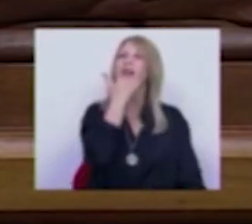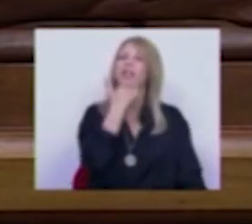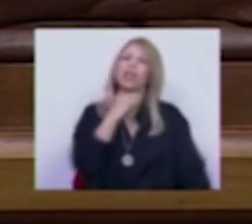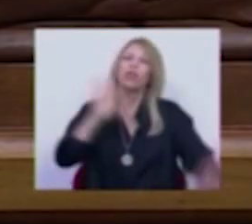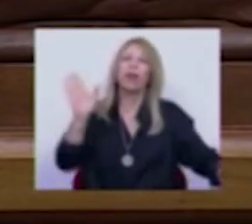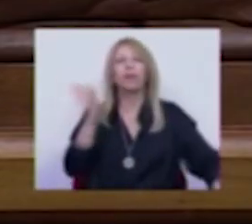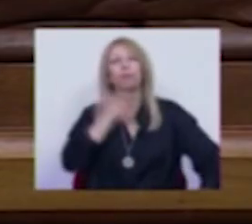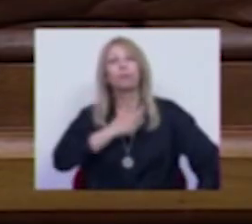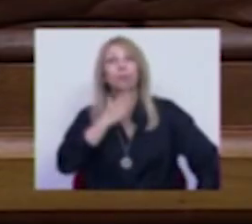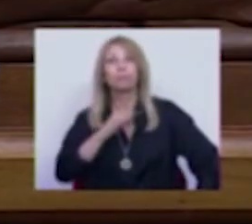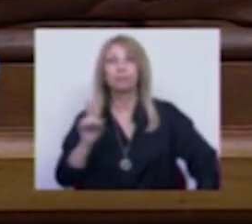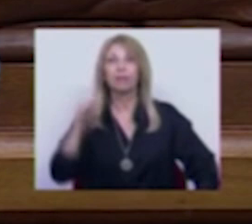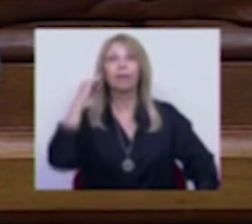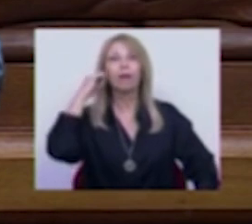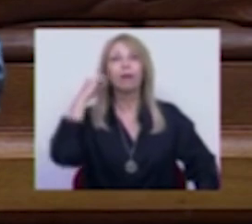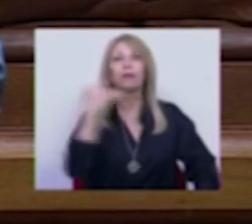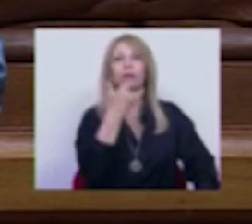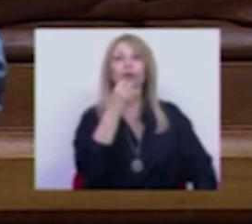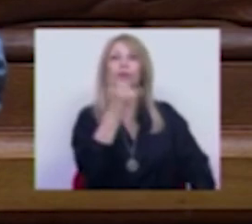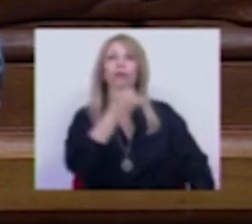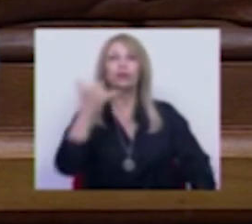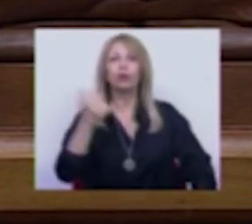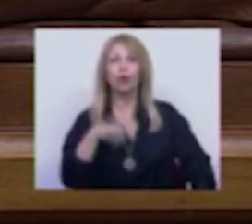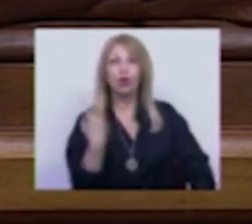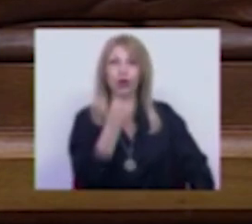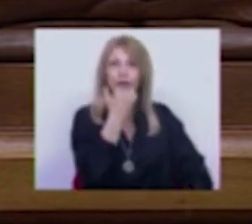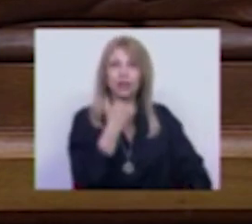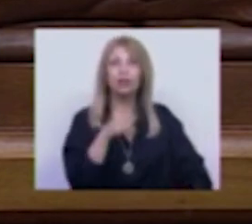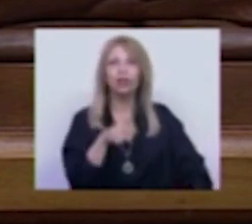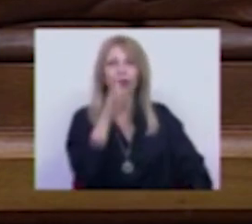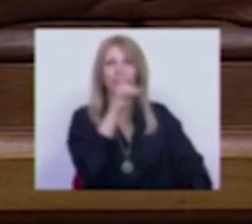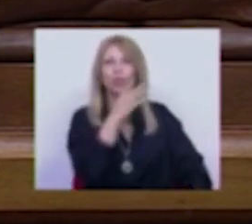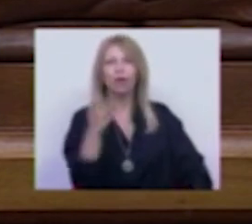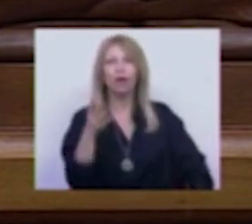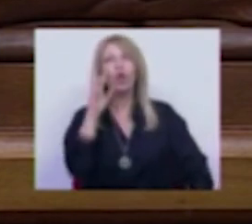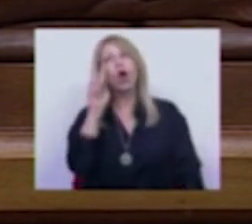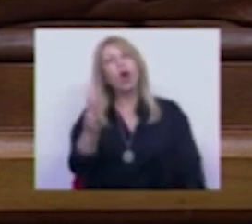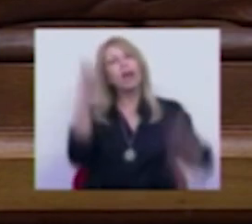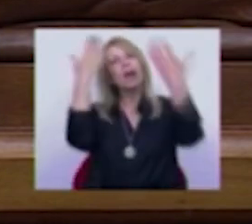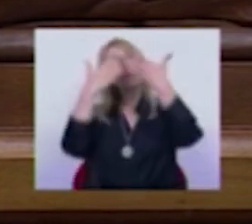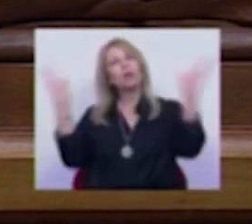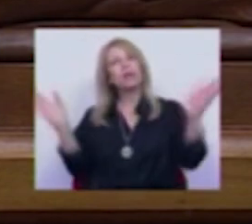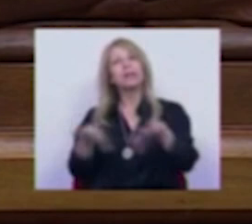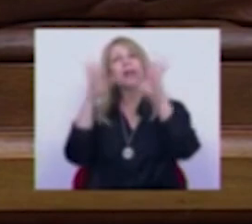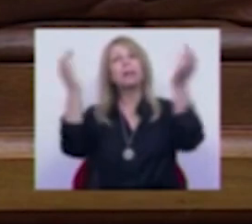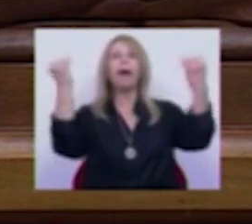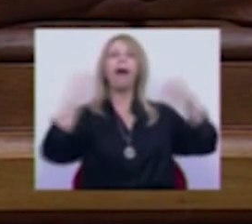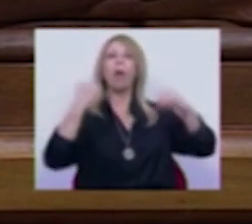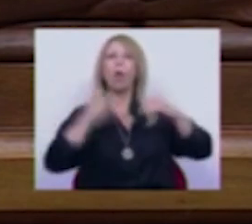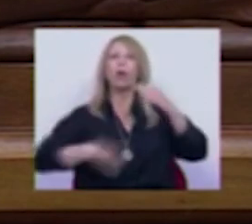Estamos em 2022 e nós não estamos satisfeitos. Não olhamos a democracia como um protocolo sem conteúdo de